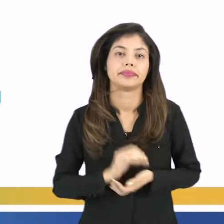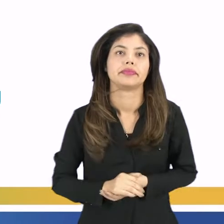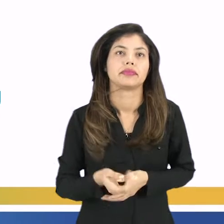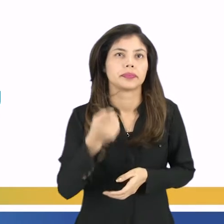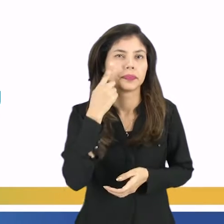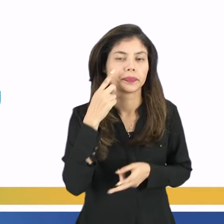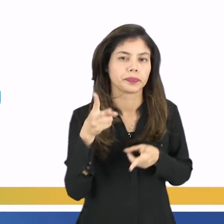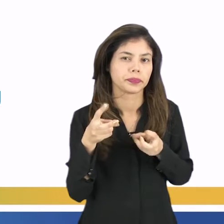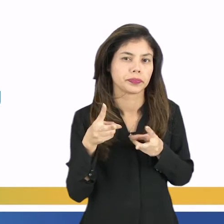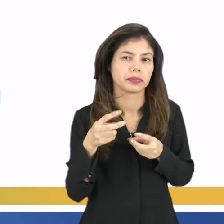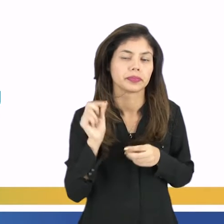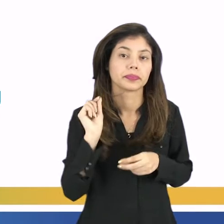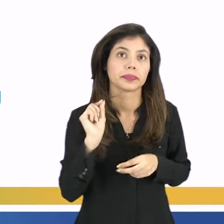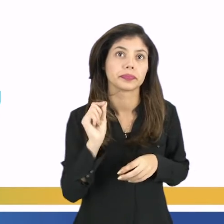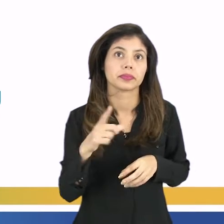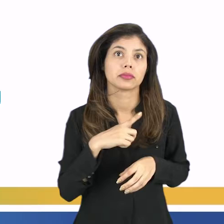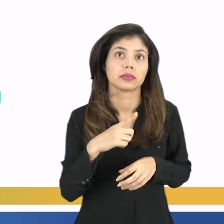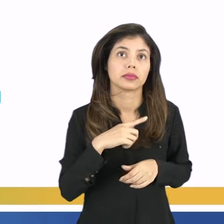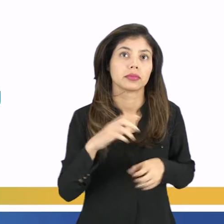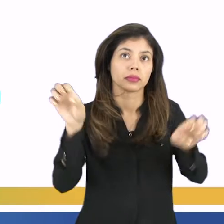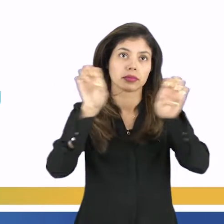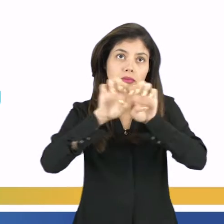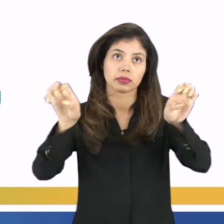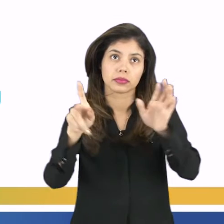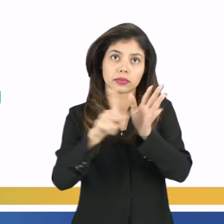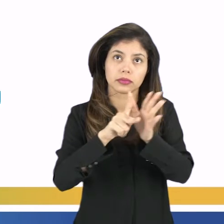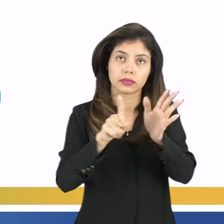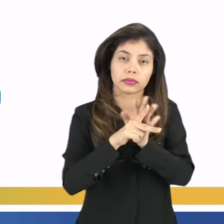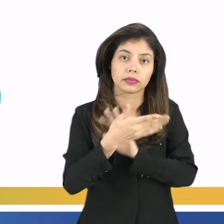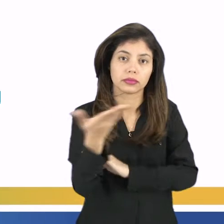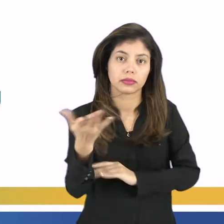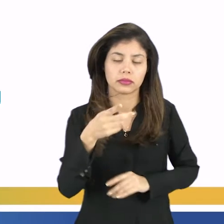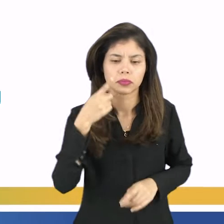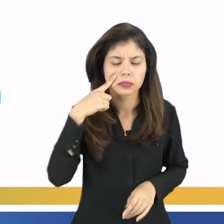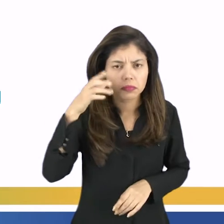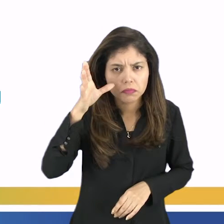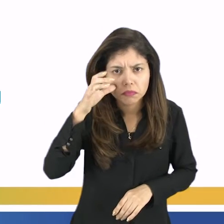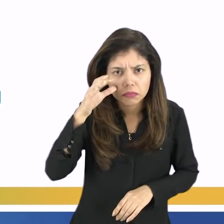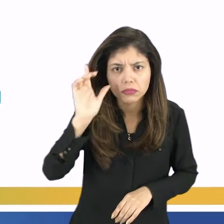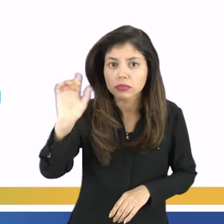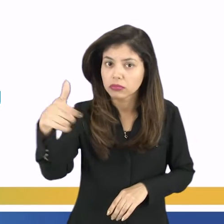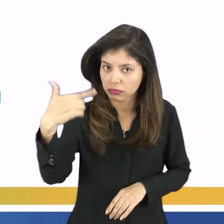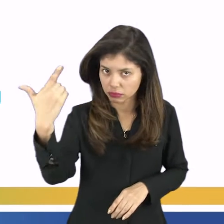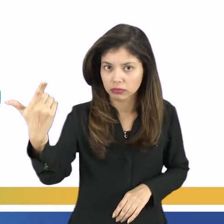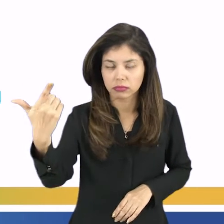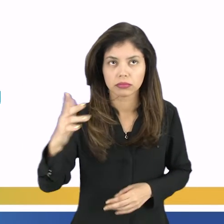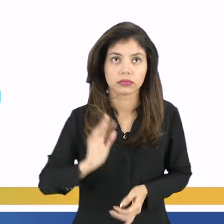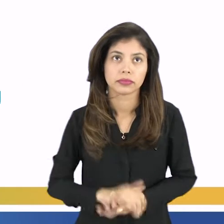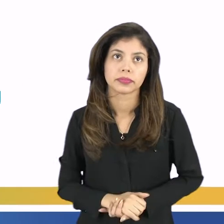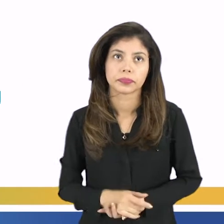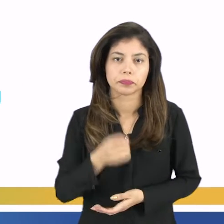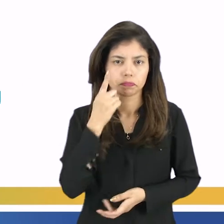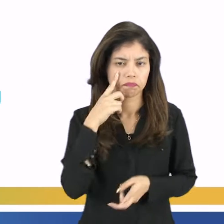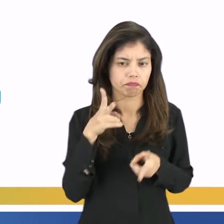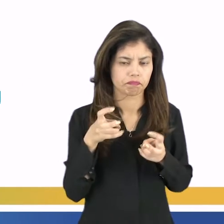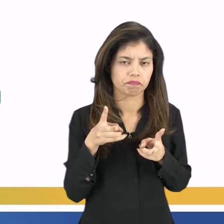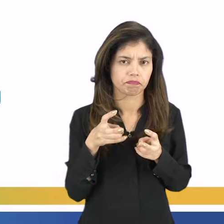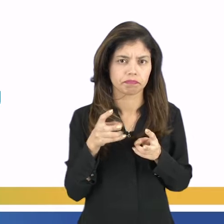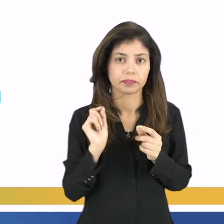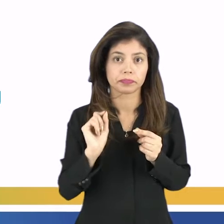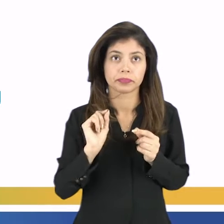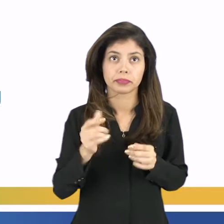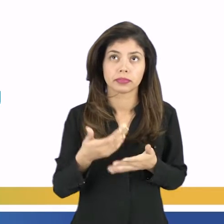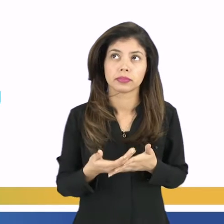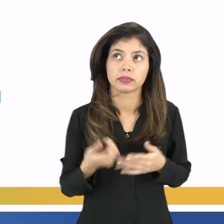nós percebermos o que tem na equação padrão que me interessa nas outras equações. Então perceba o seguinte,